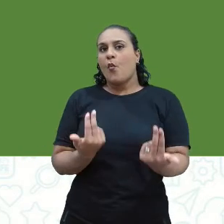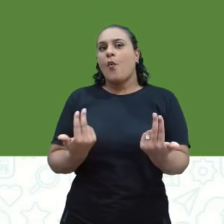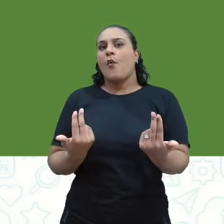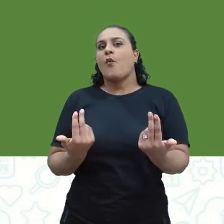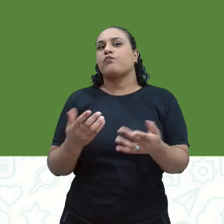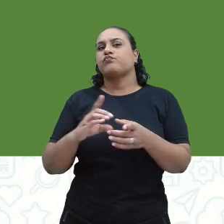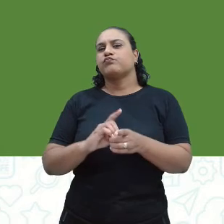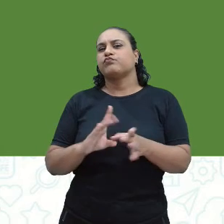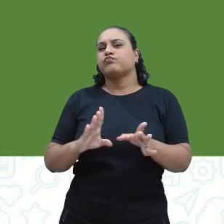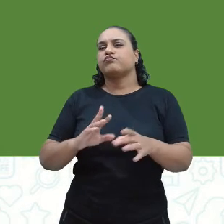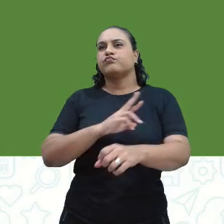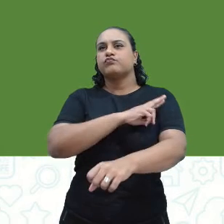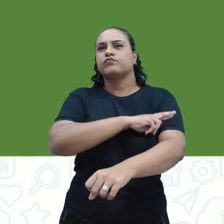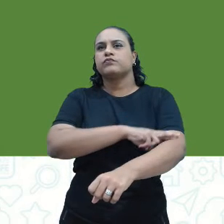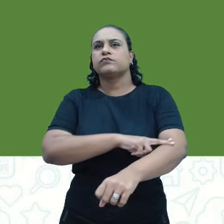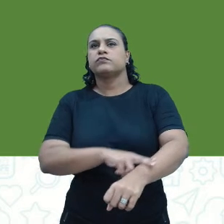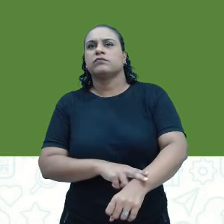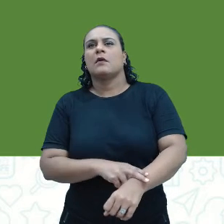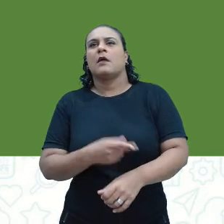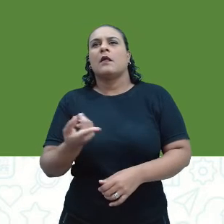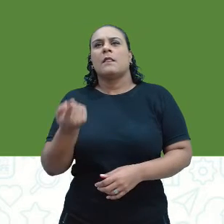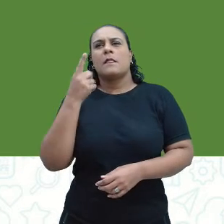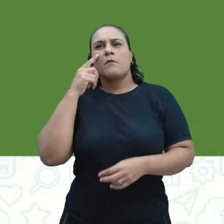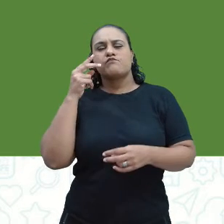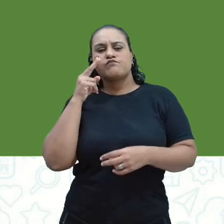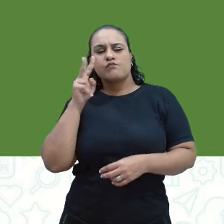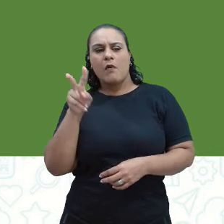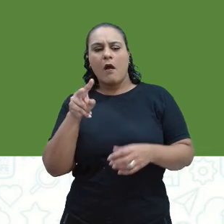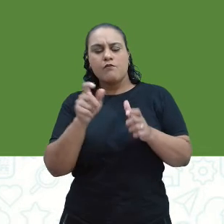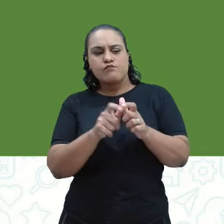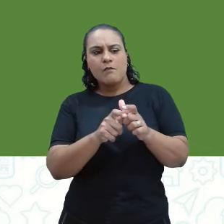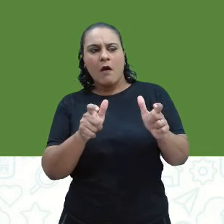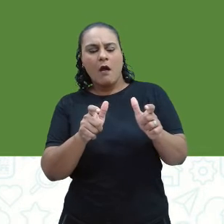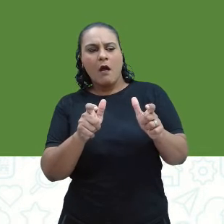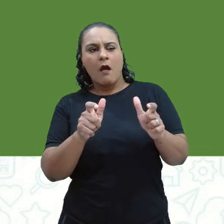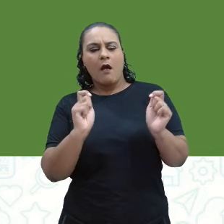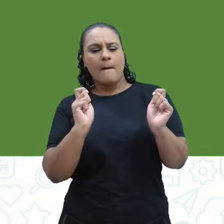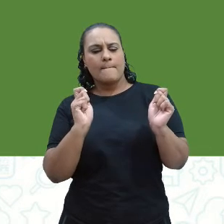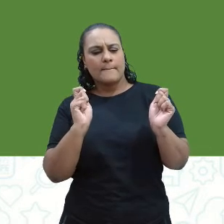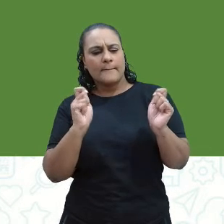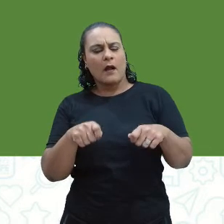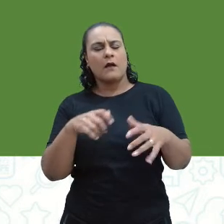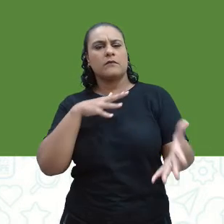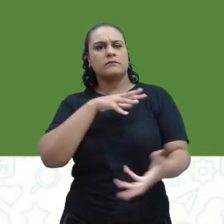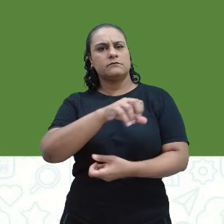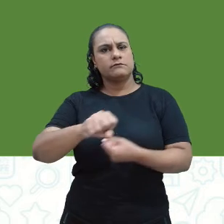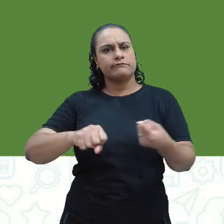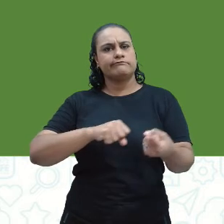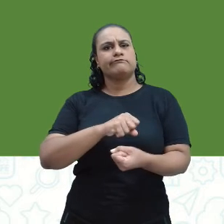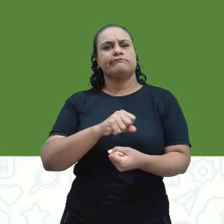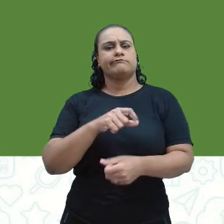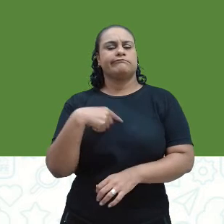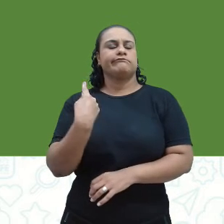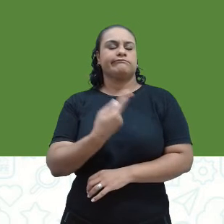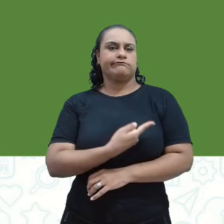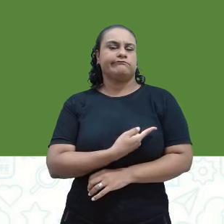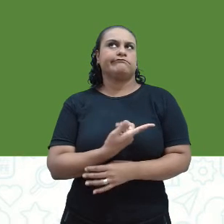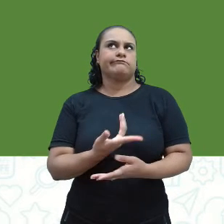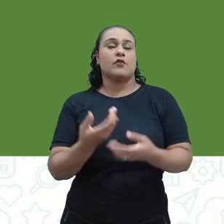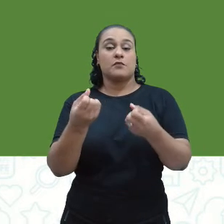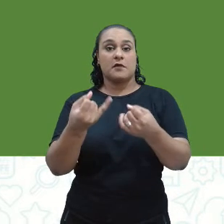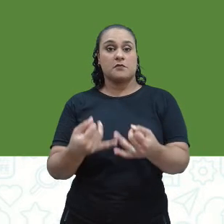democracia racial, fazem parte de uma visão ampliada de sustentabilidade. Então, para que a gente realmente tenha, né, como eu estava